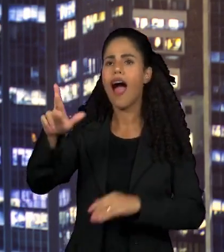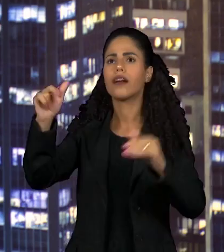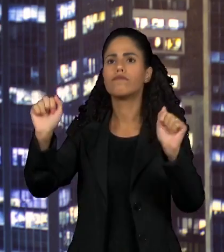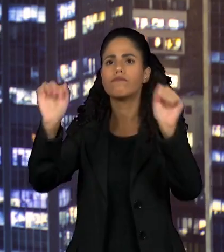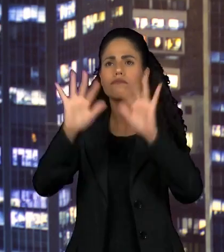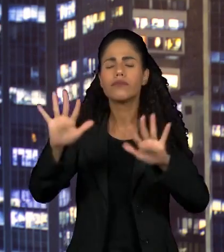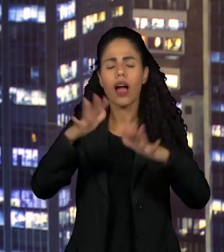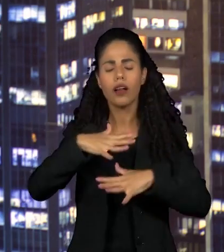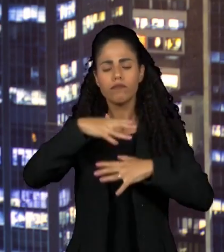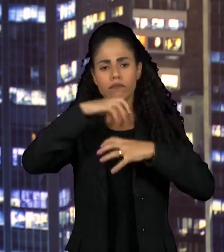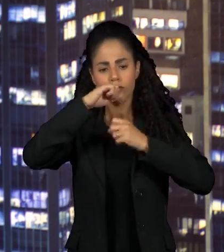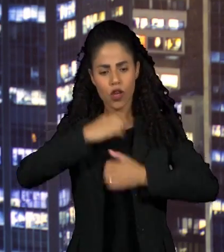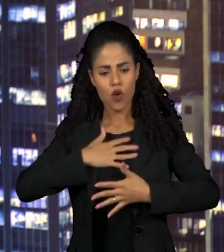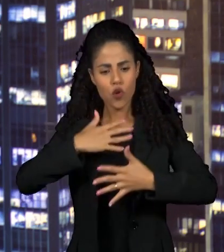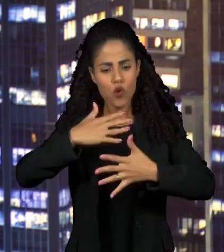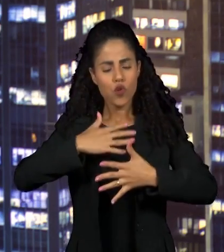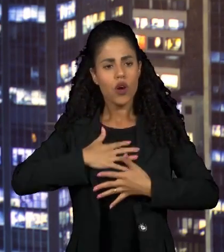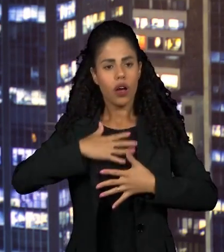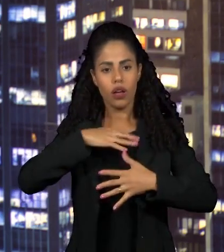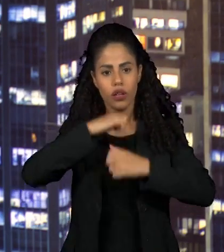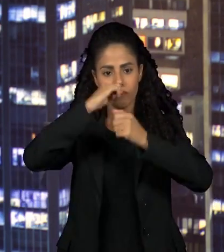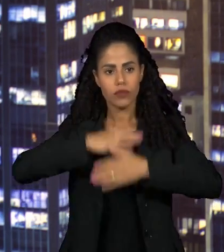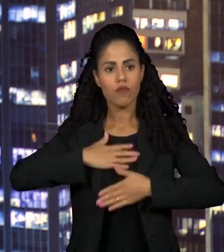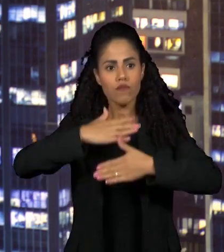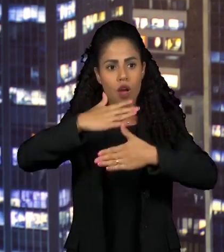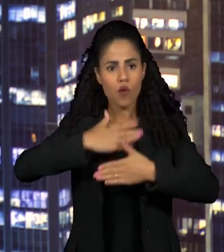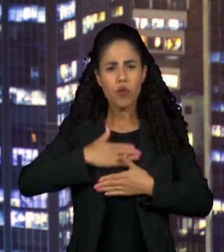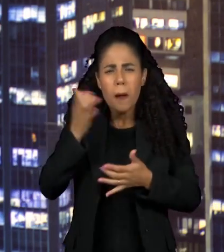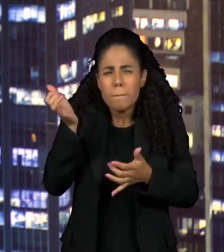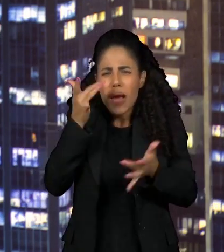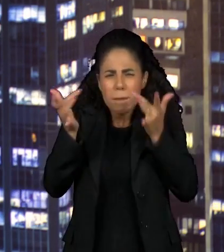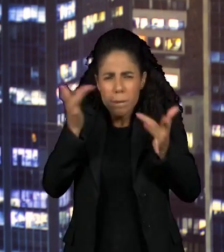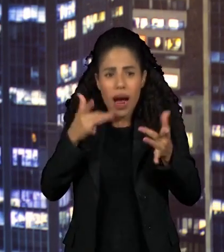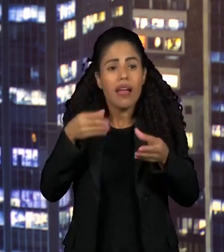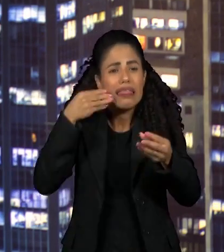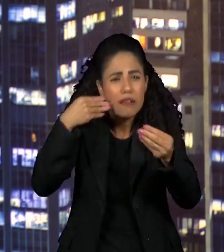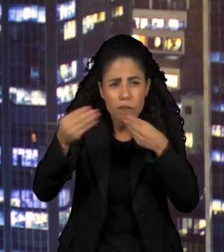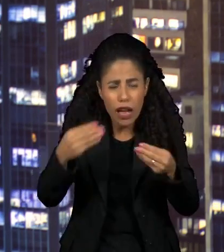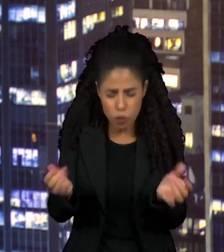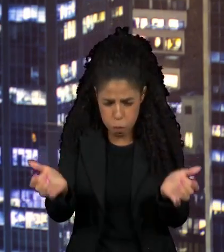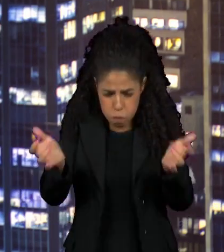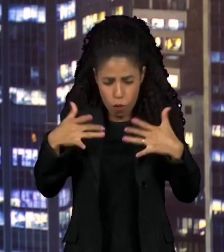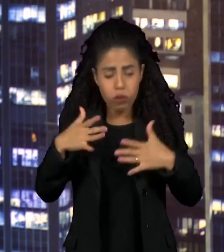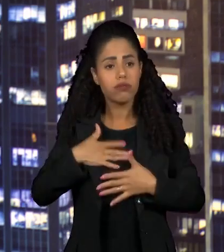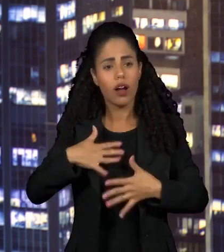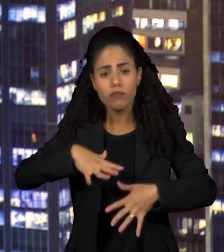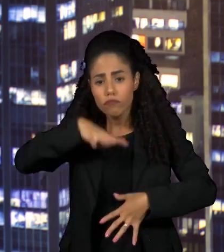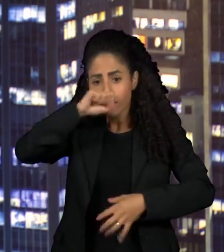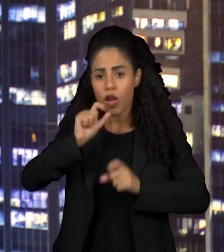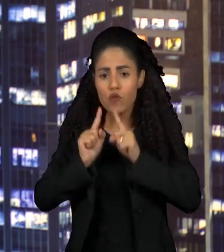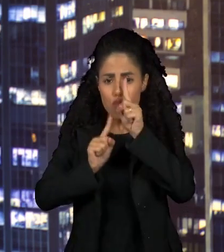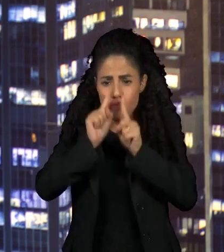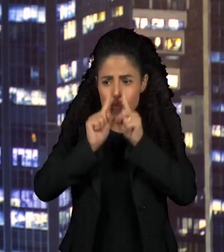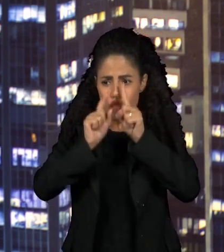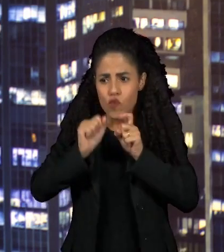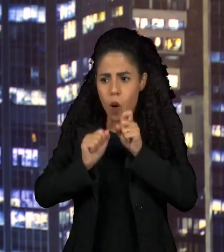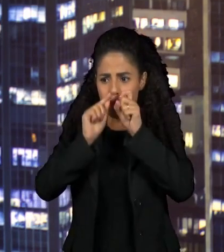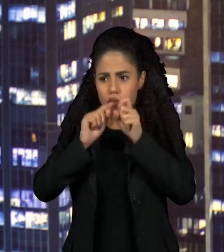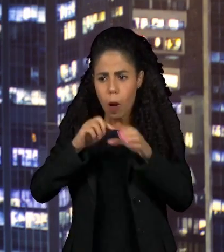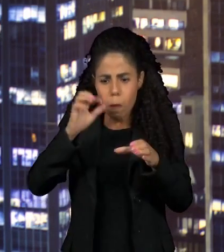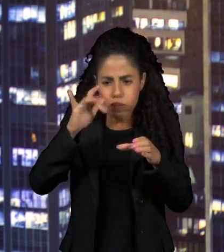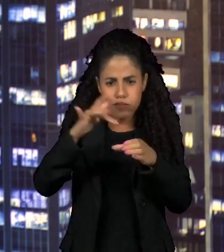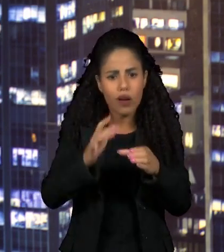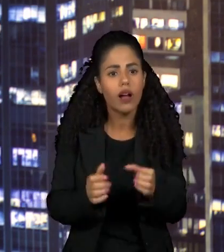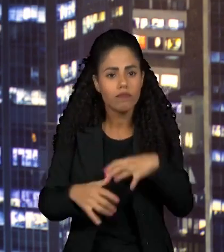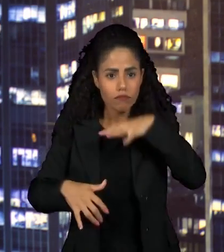Instituto Norte-Americano de Física, dizendo que nós respiramos um cartão de crédito por semana em microplástico, que é um número absurdo. Tem